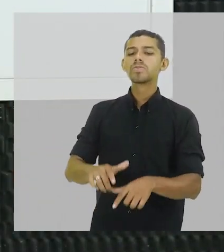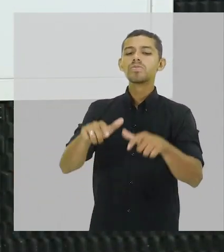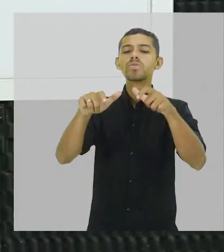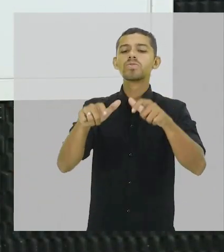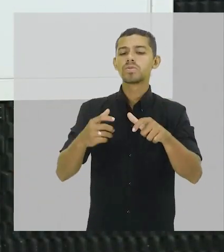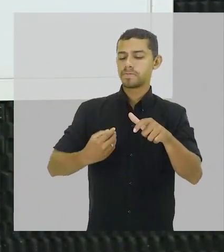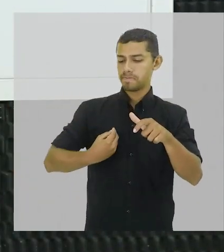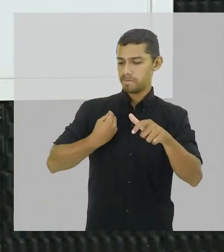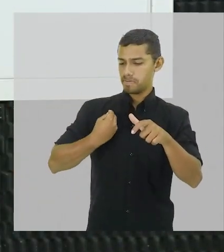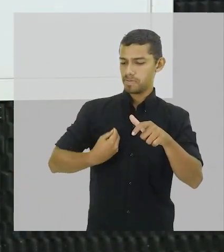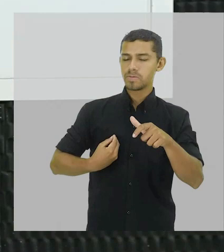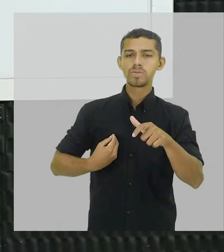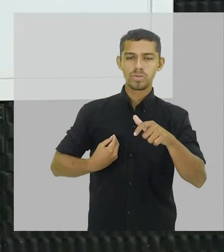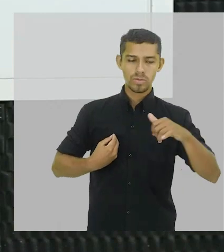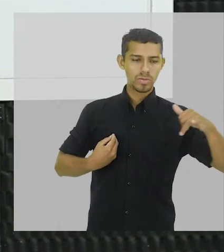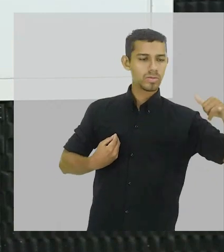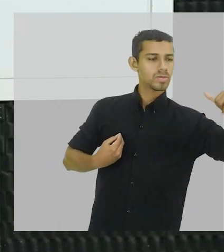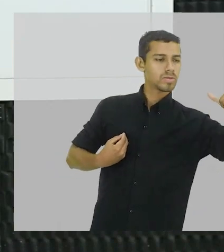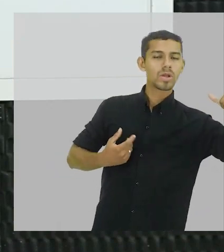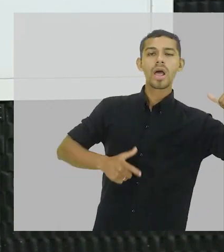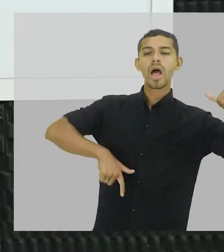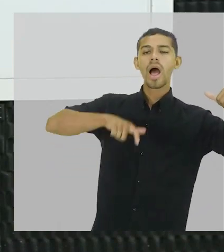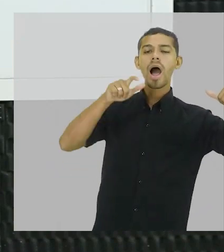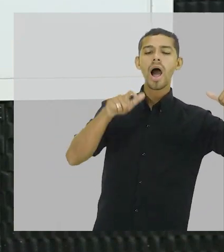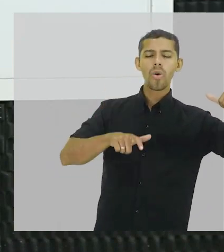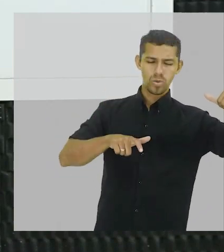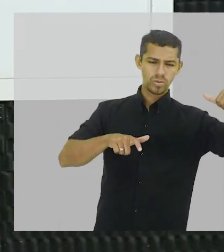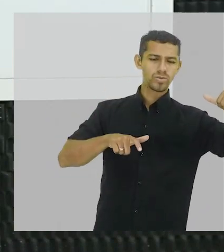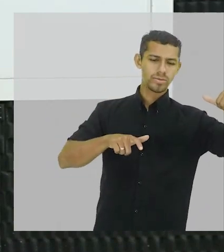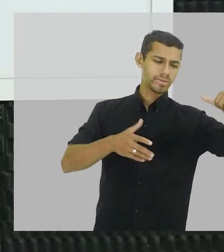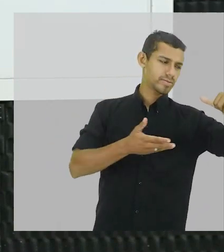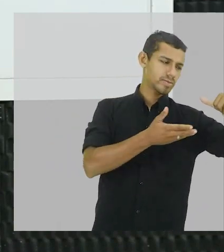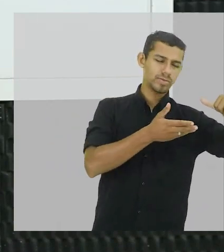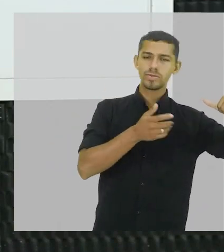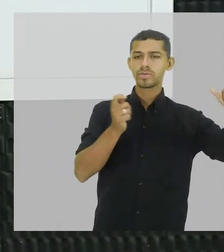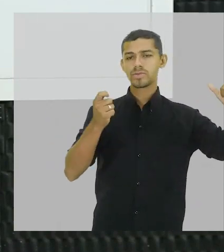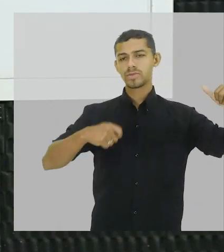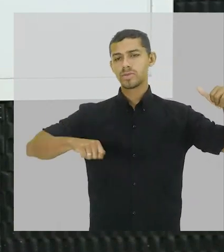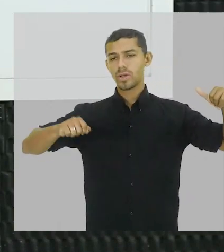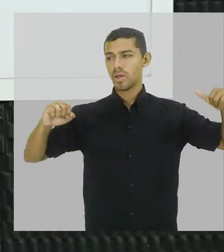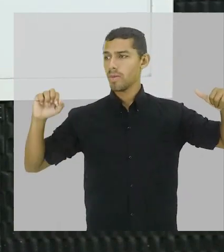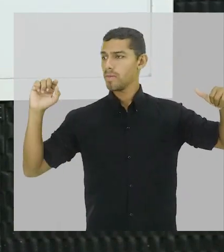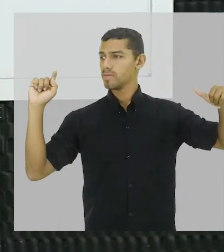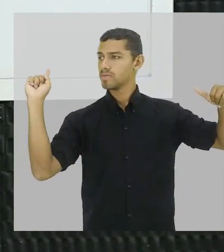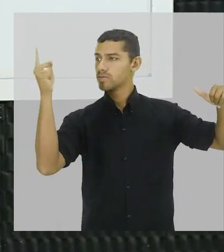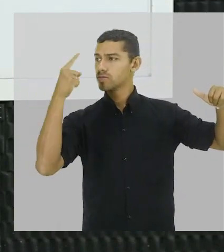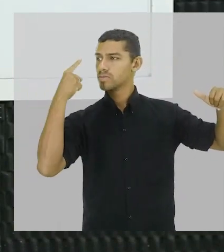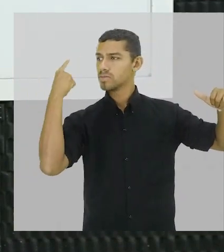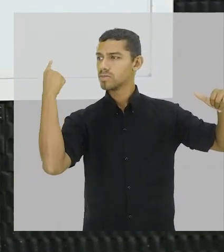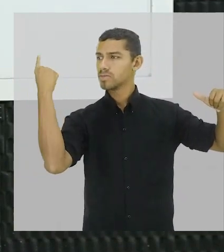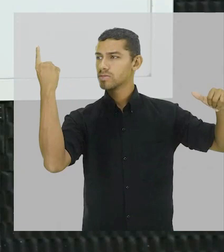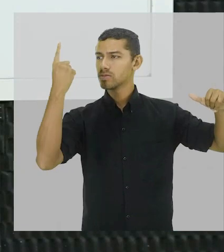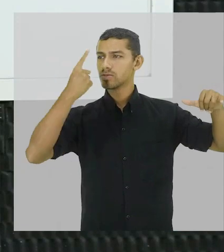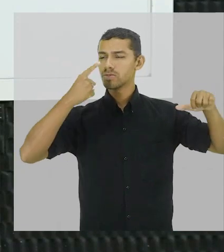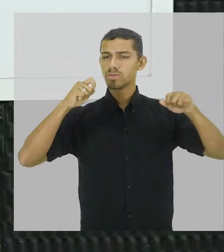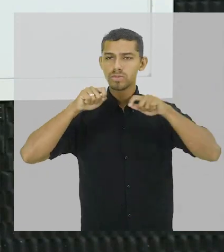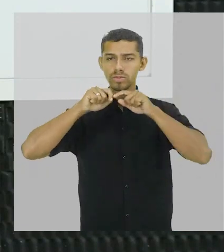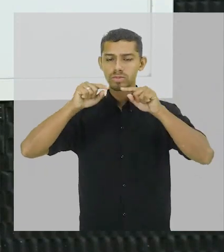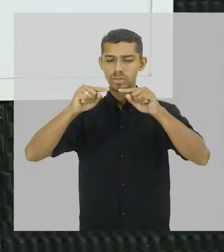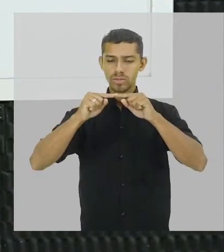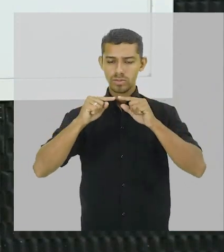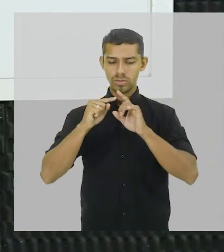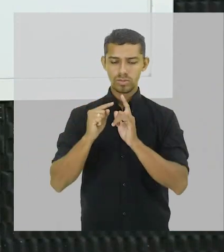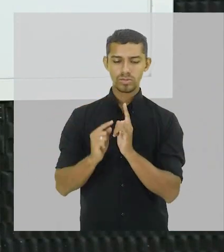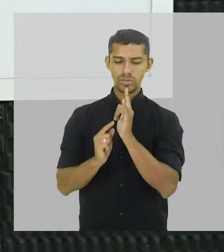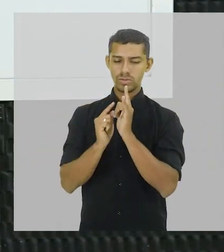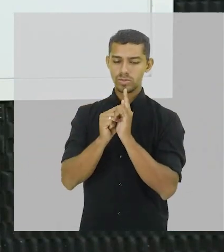avião. É o procedimento feito pelo radar, né? Então o radar ele vai fazer aí,